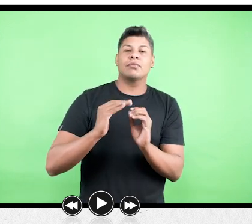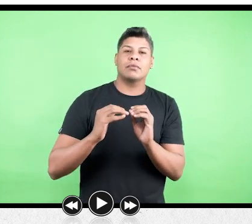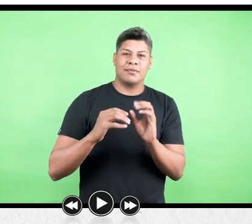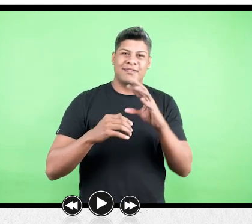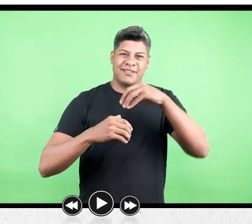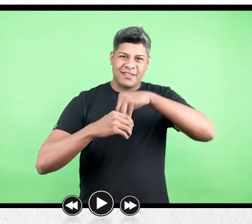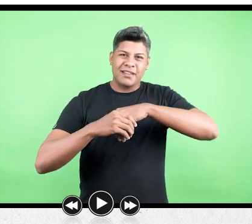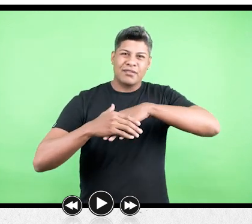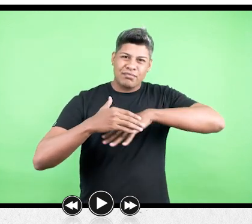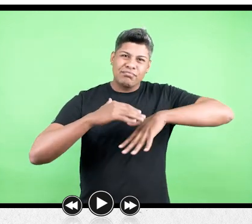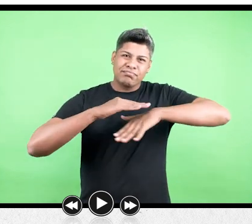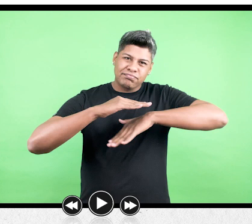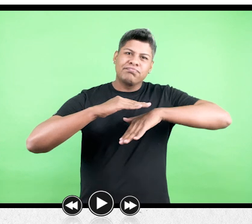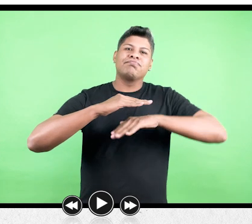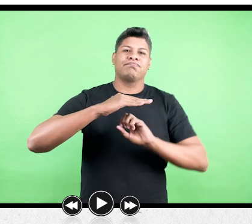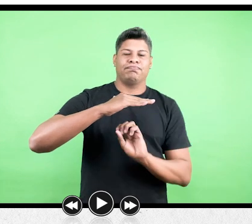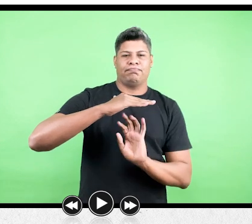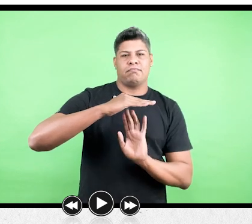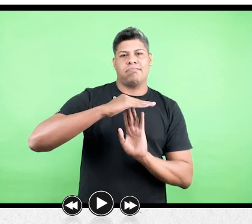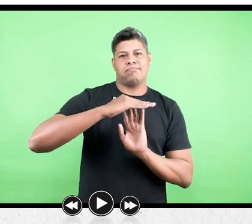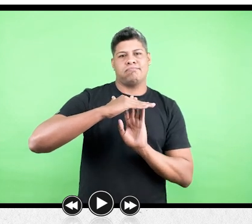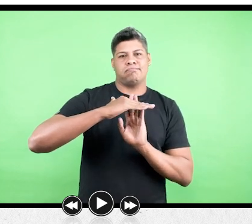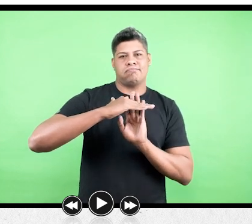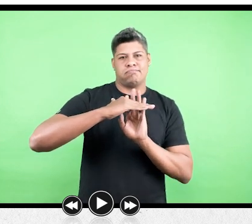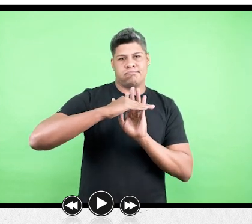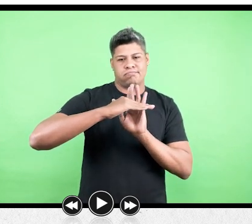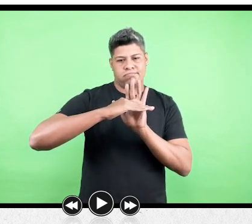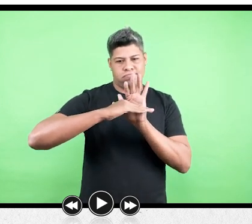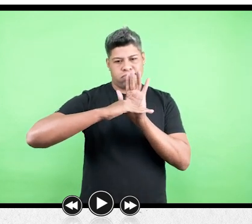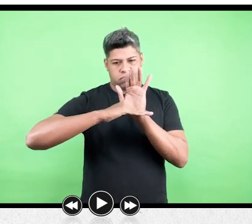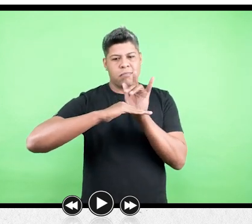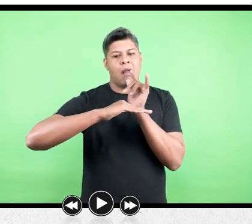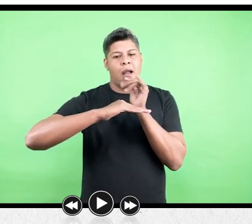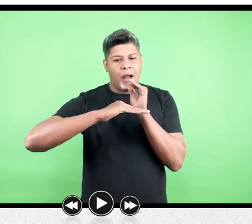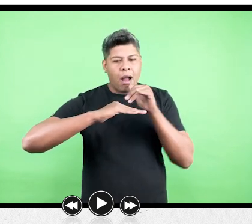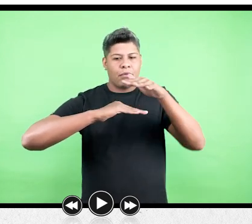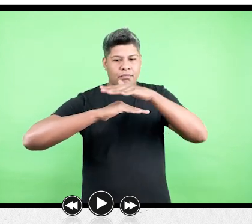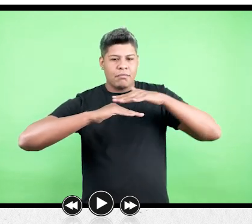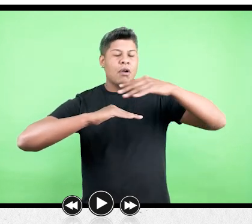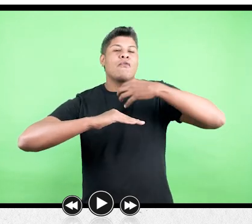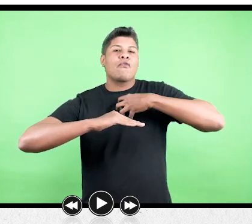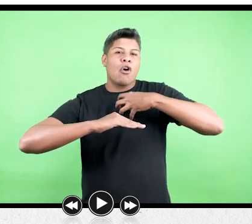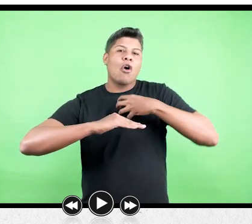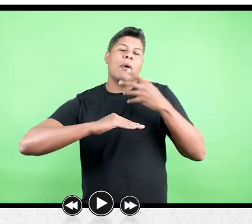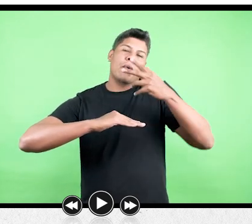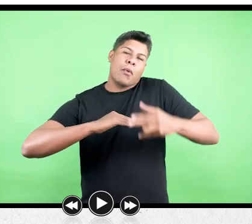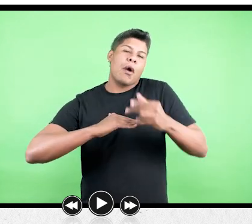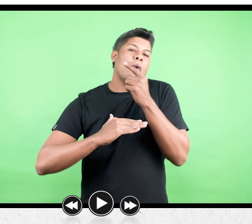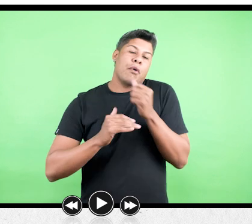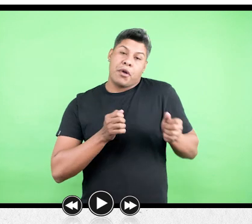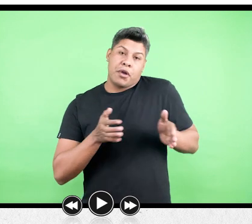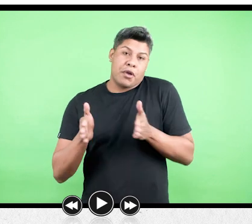da formação até ser descarregada, por exemplo, aqui em um curso d'água superficial, na forma de um rio. Então, esse